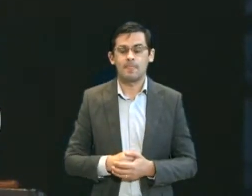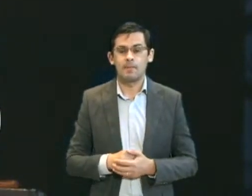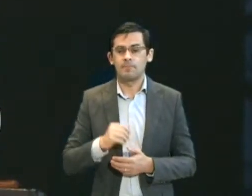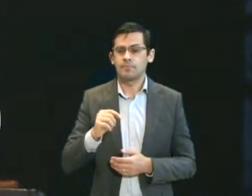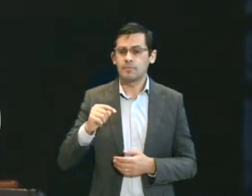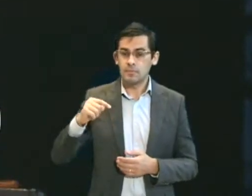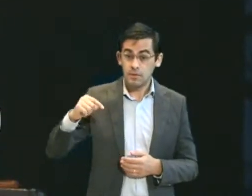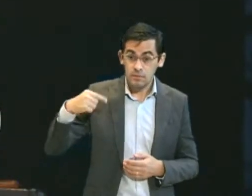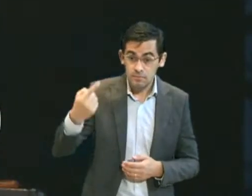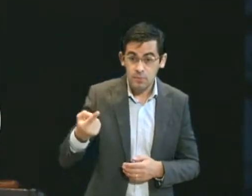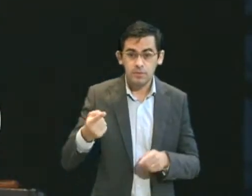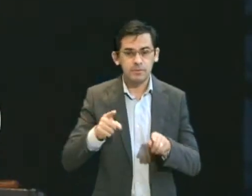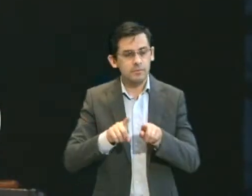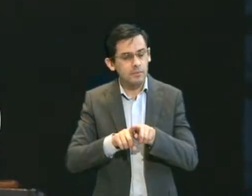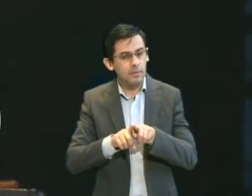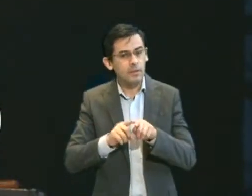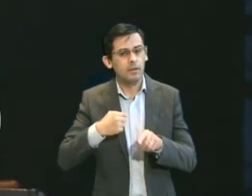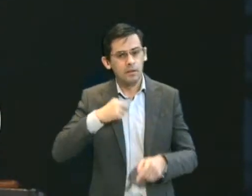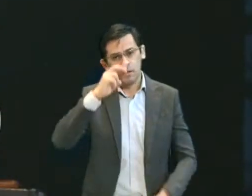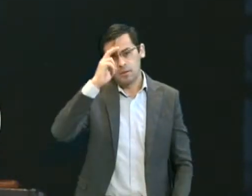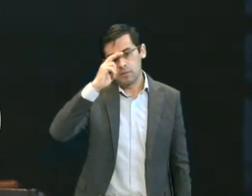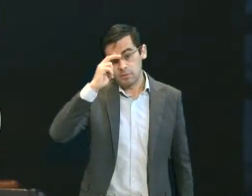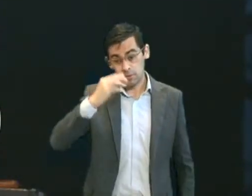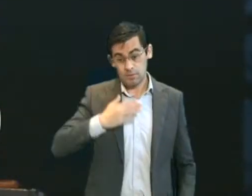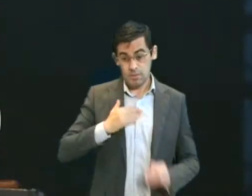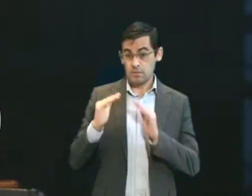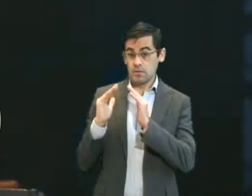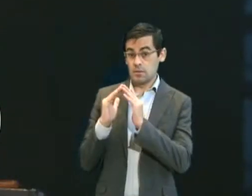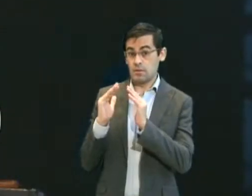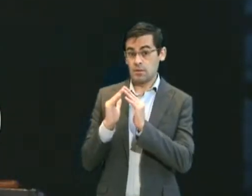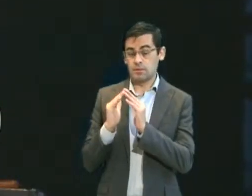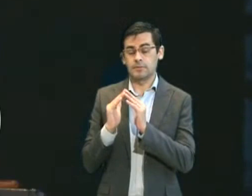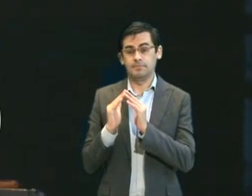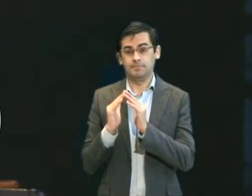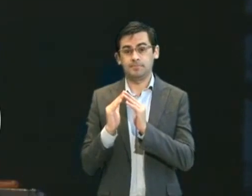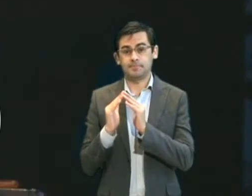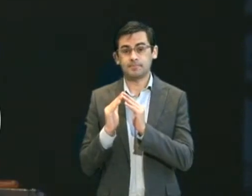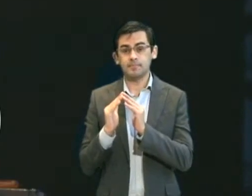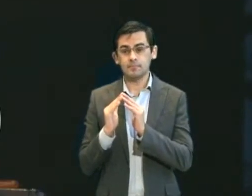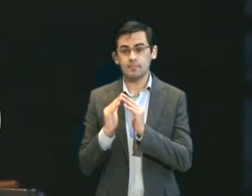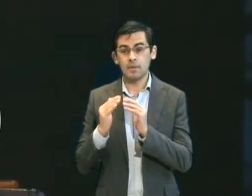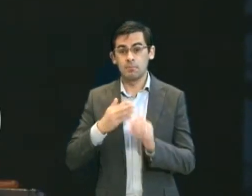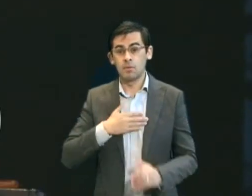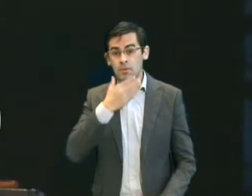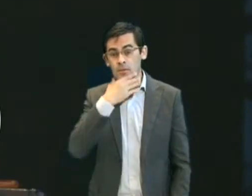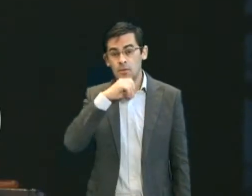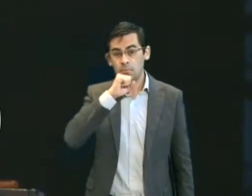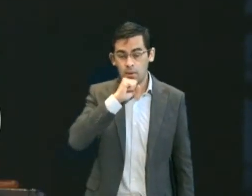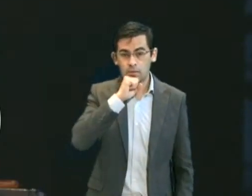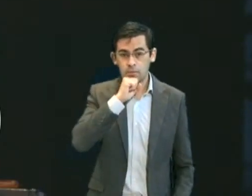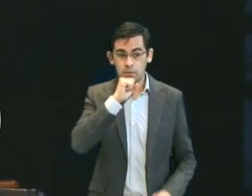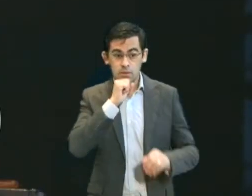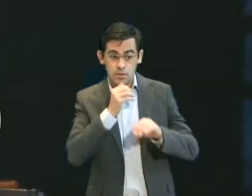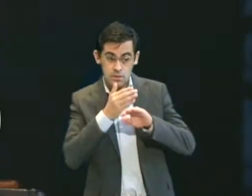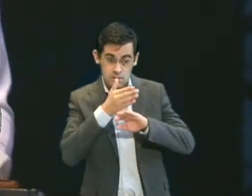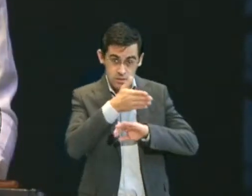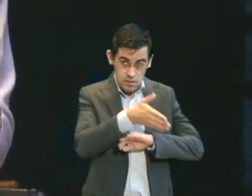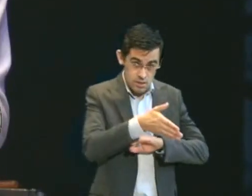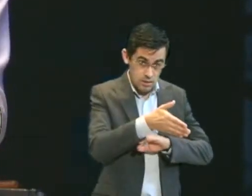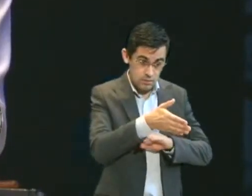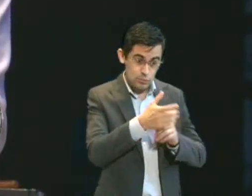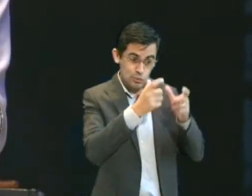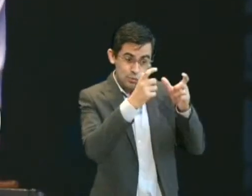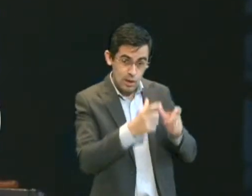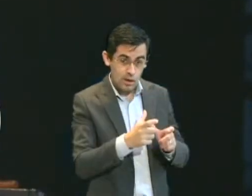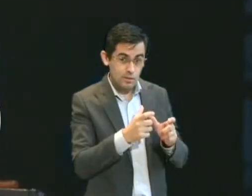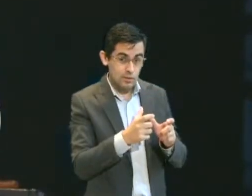Depois eu lembro de também na minha casa ver, meu pai ia para os lugares de oração com uma agendinha e